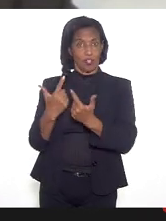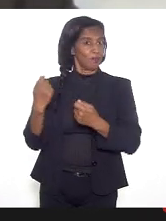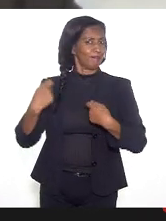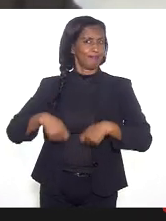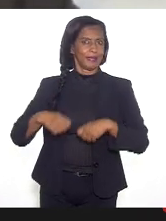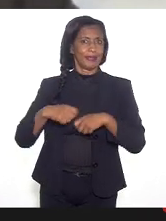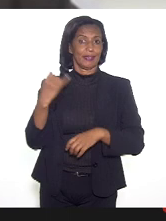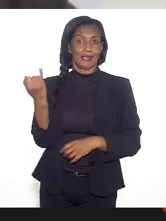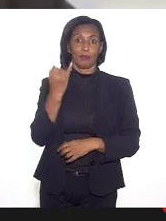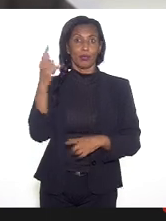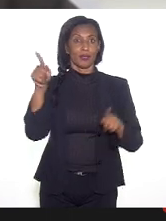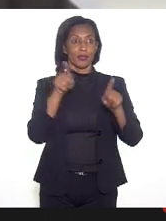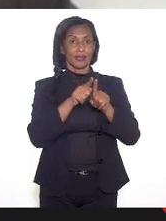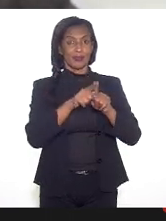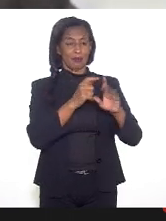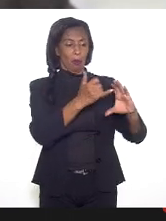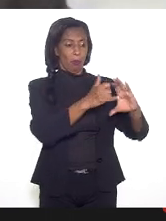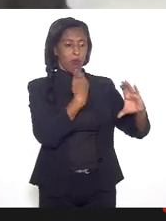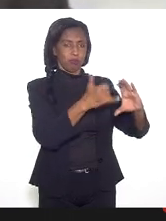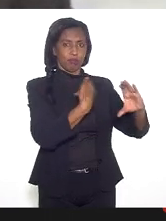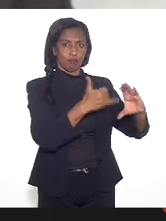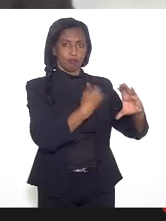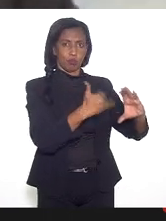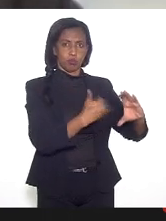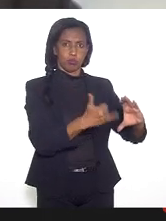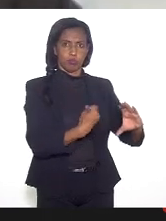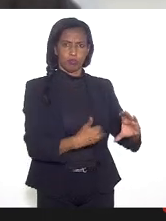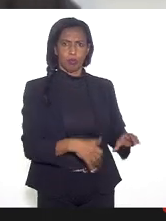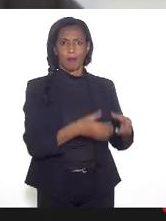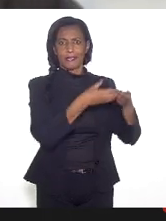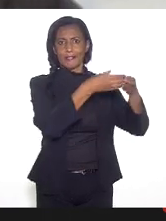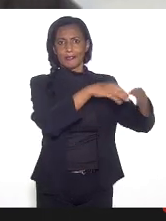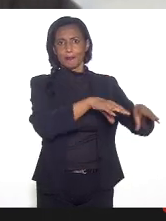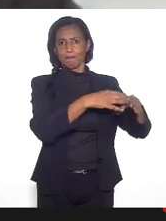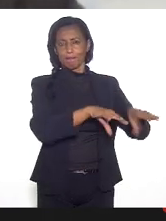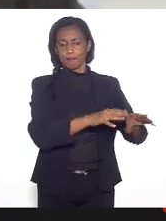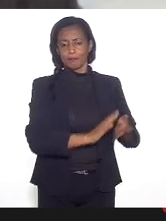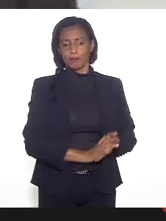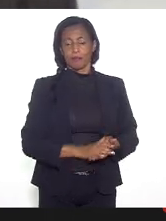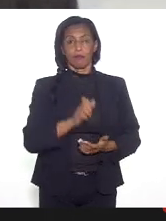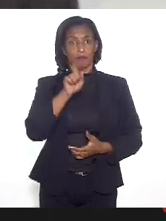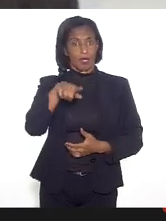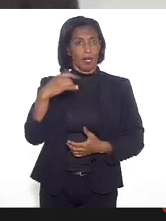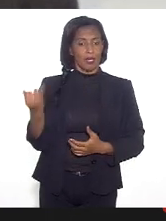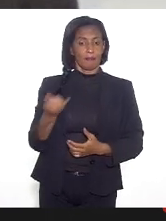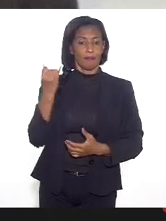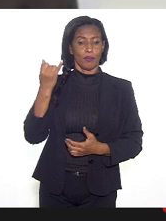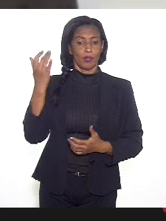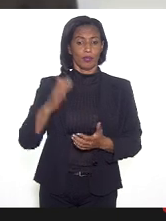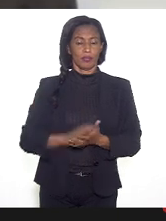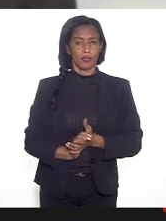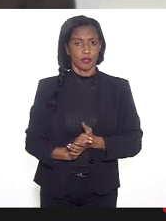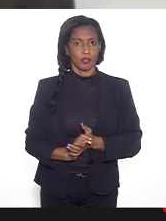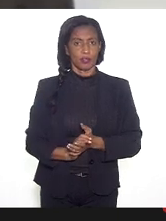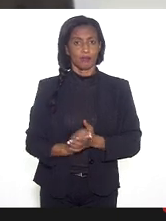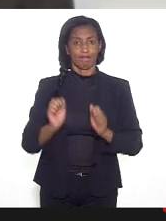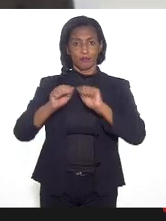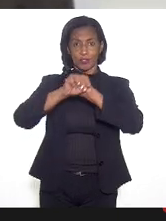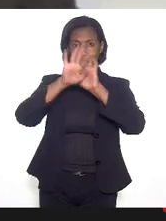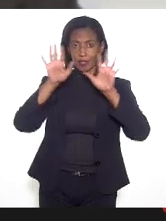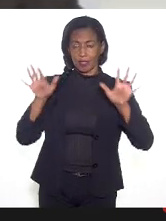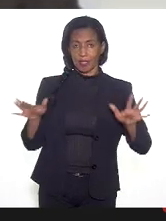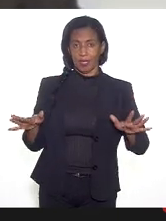Importante, porque também estou recebendo inúmeras mensagens de concursados. É importante deixar claro